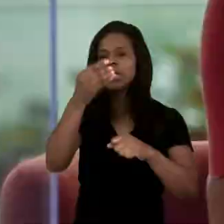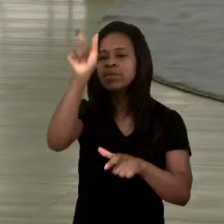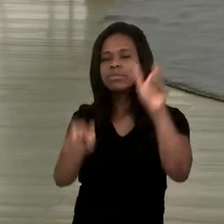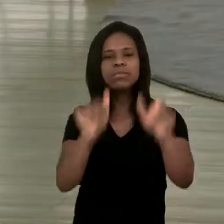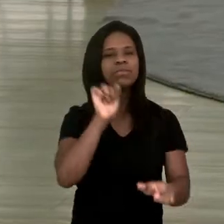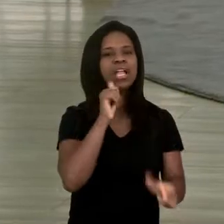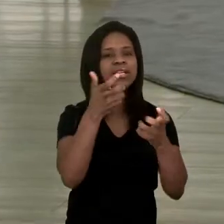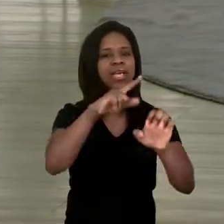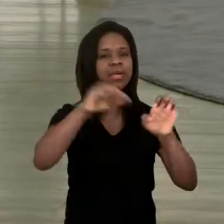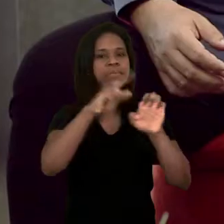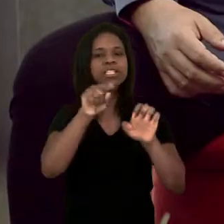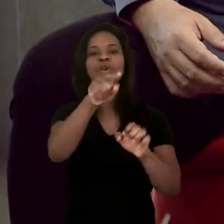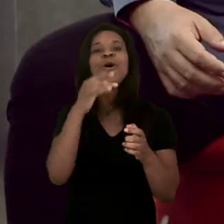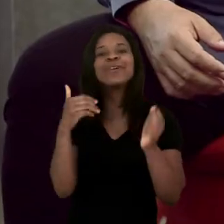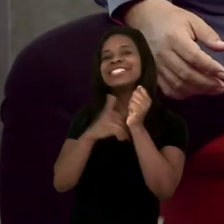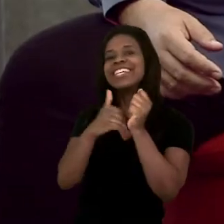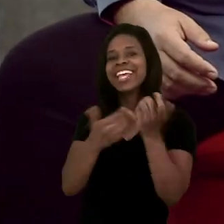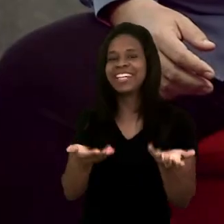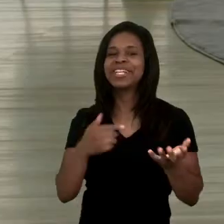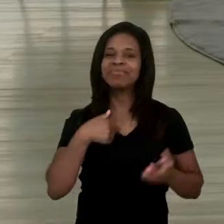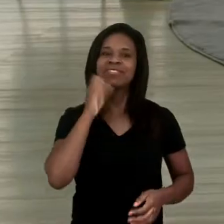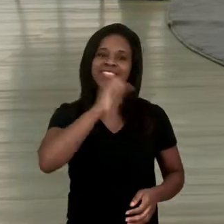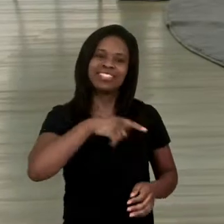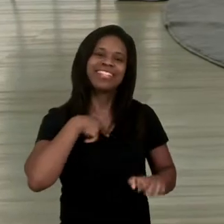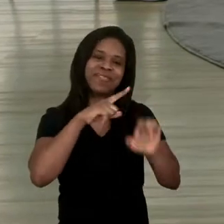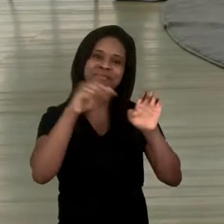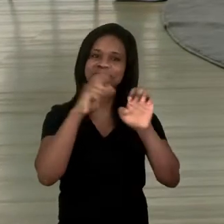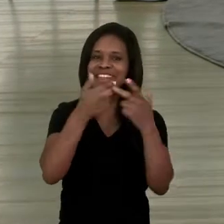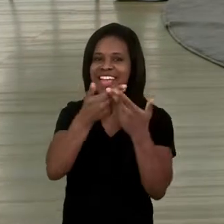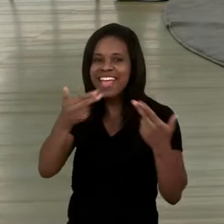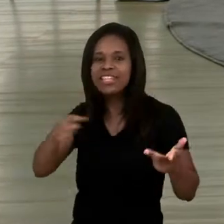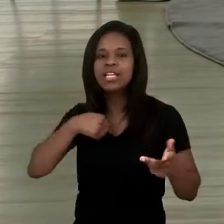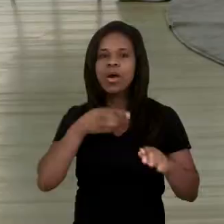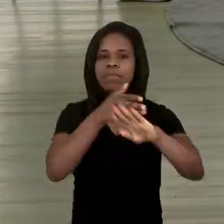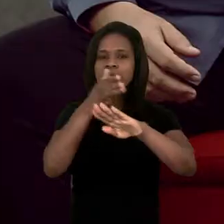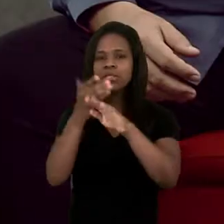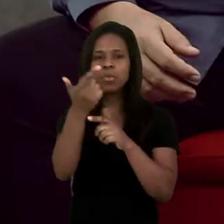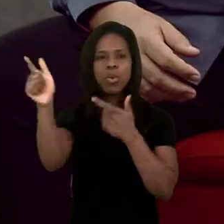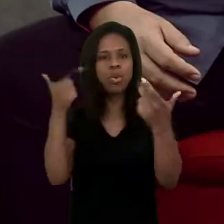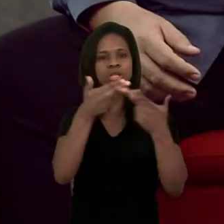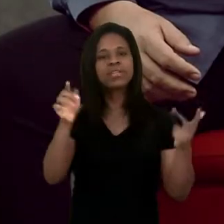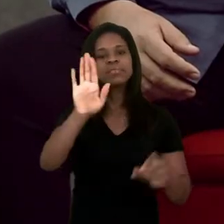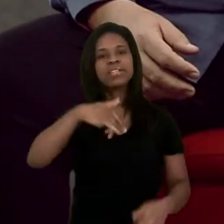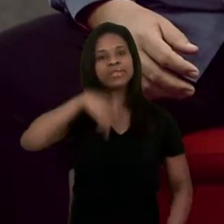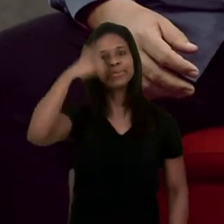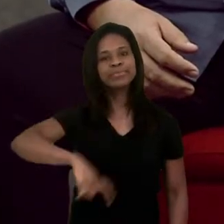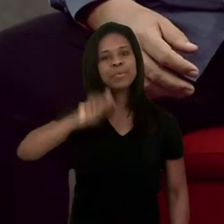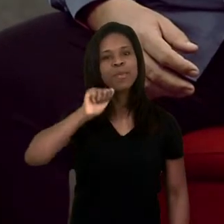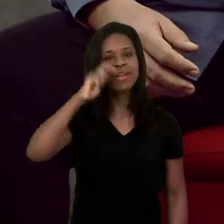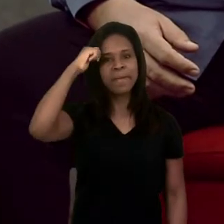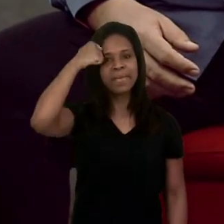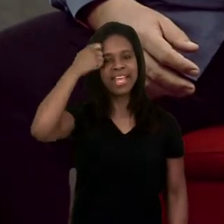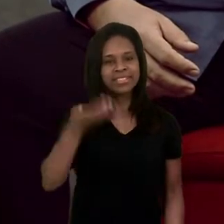outras mulheres que querem empreender. Fala pra gente, qual que é o segredo? Sim, tenho as empresas, participo de outras coisas, mas continuo